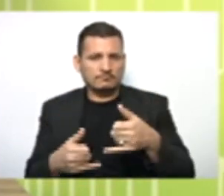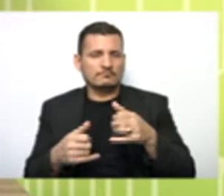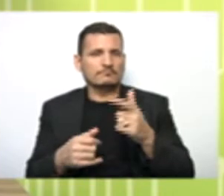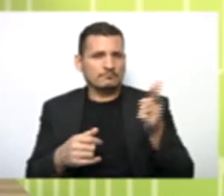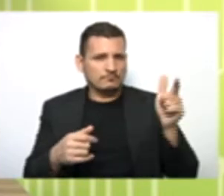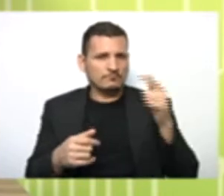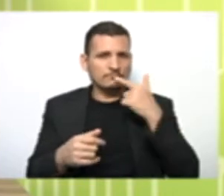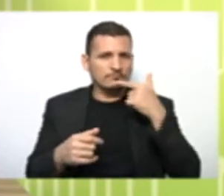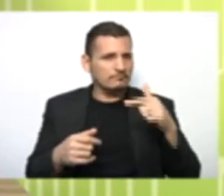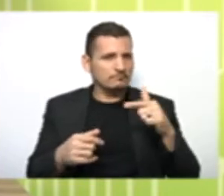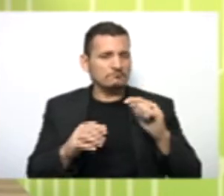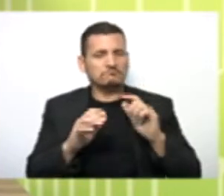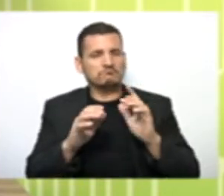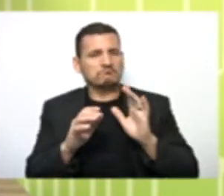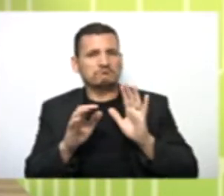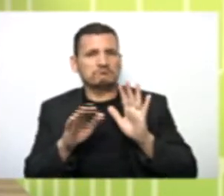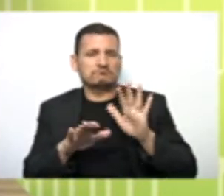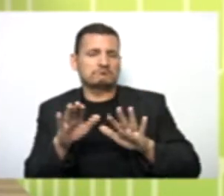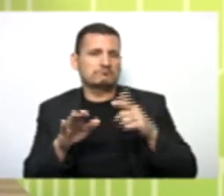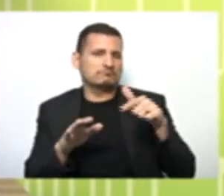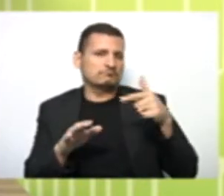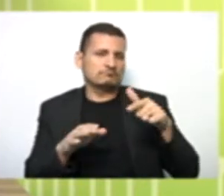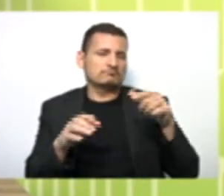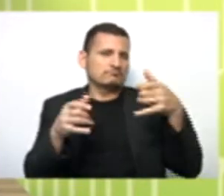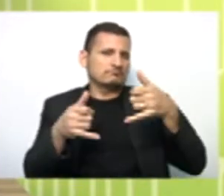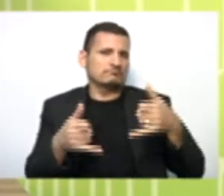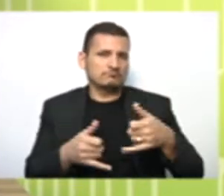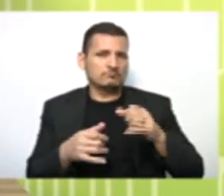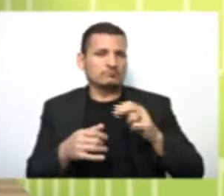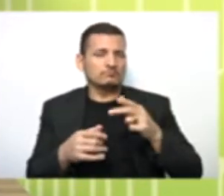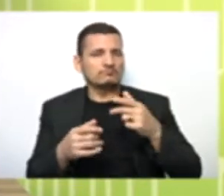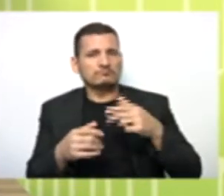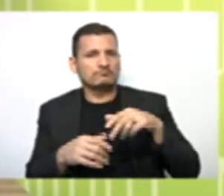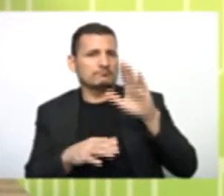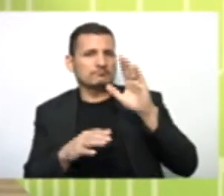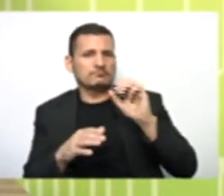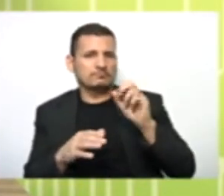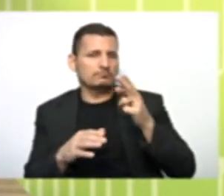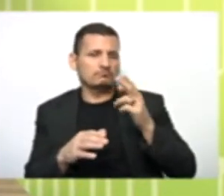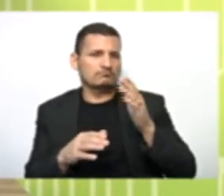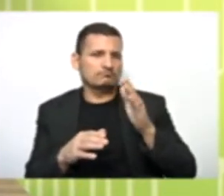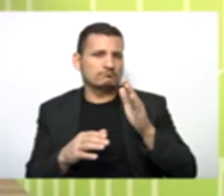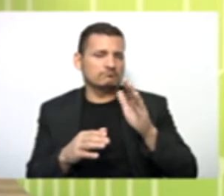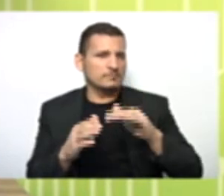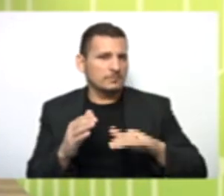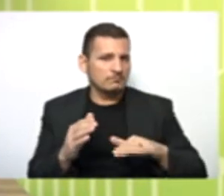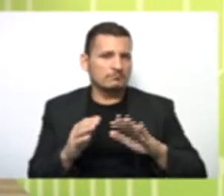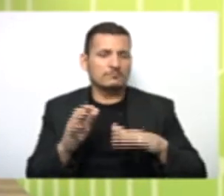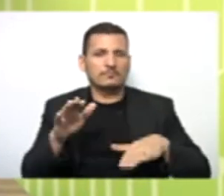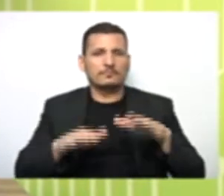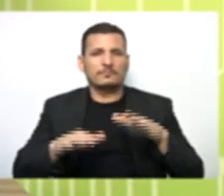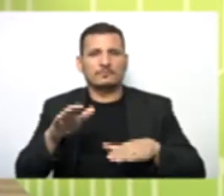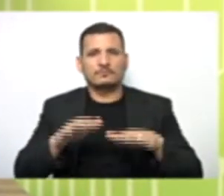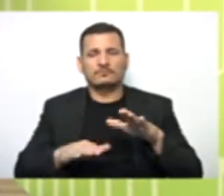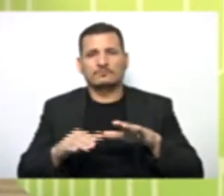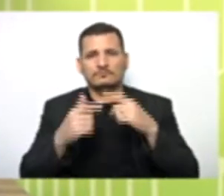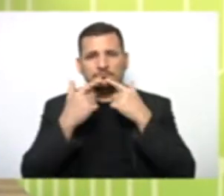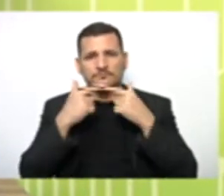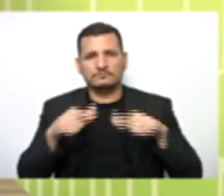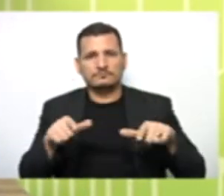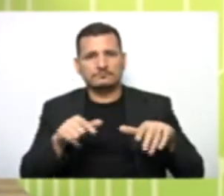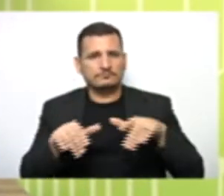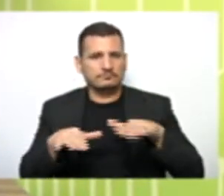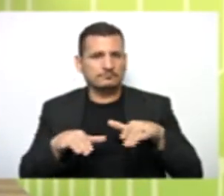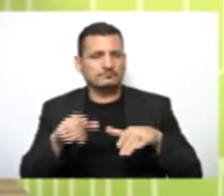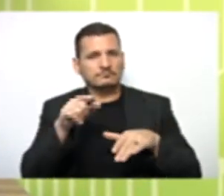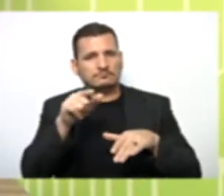outras linguagens, podem não exigir, ou exigir mais, ou exigir menos, né? Tudo depende da linguagem de programação